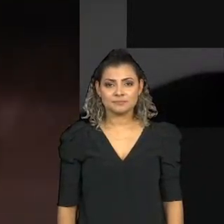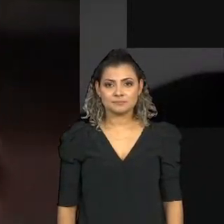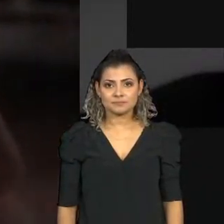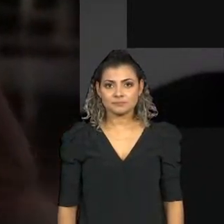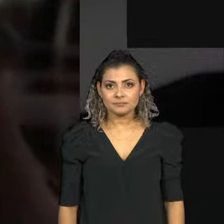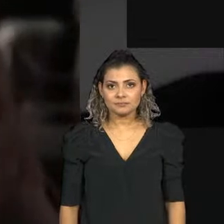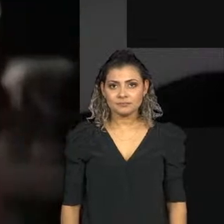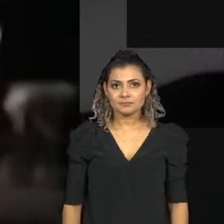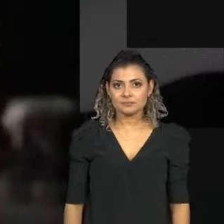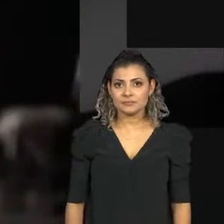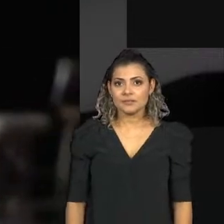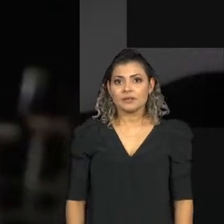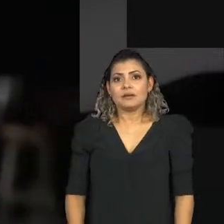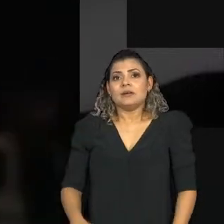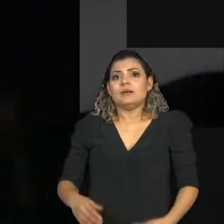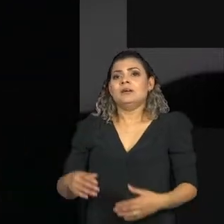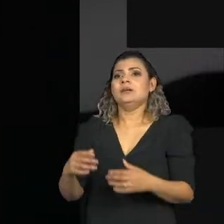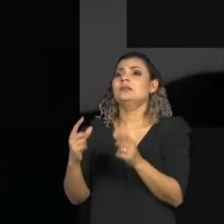Nobre Caldor.